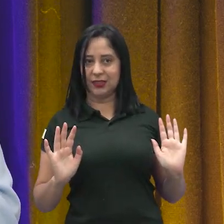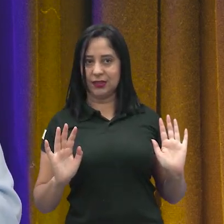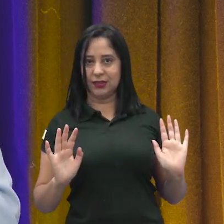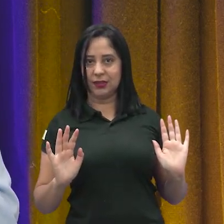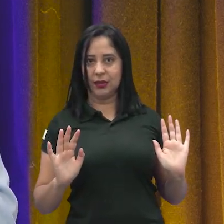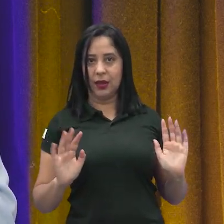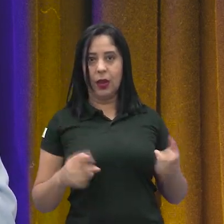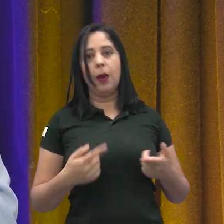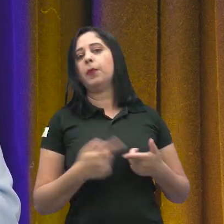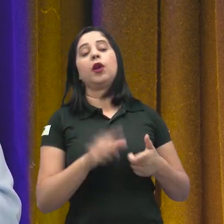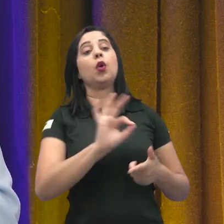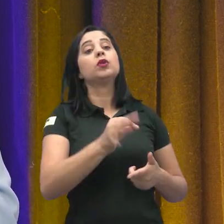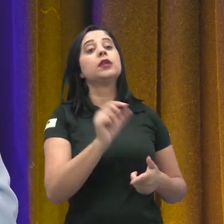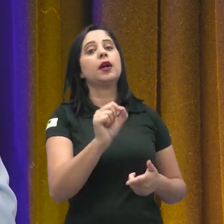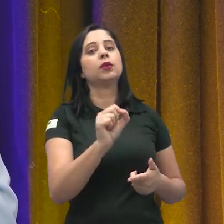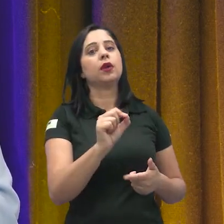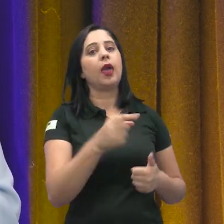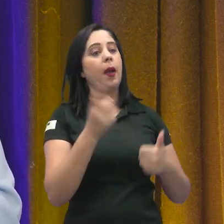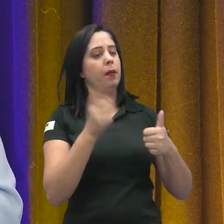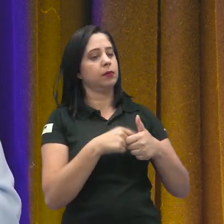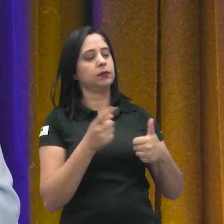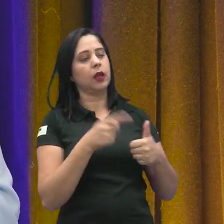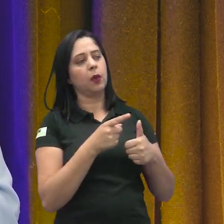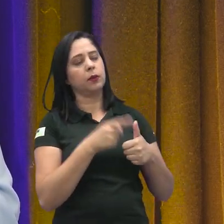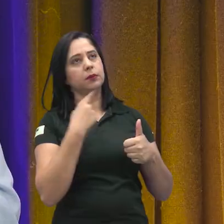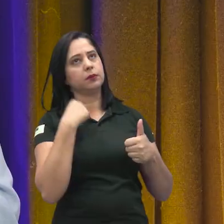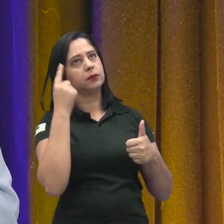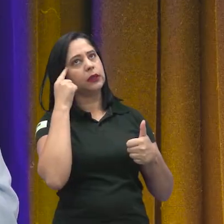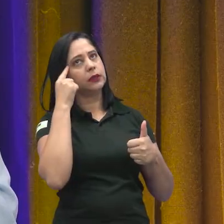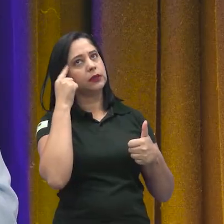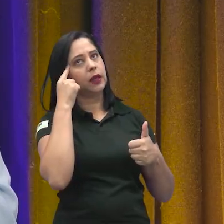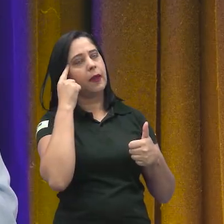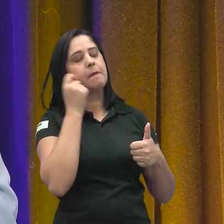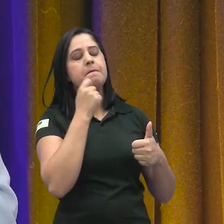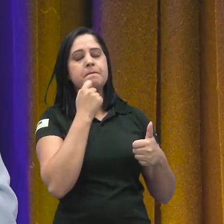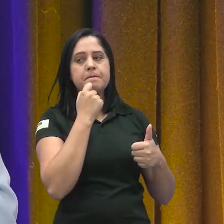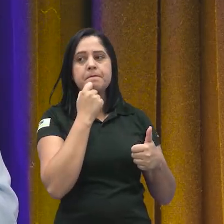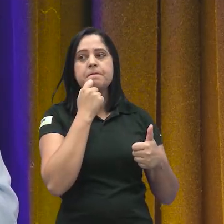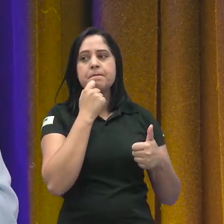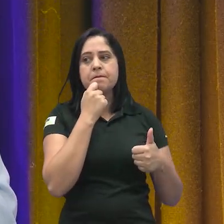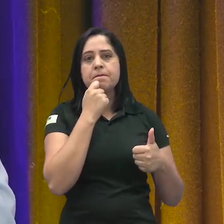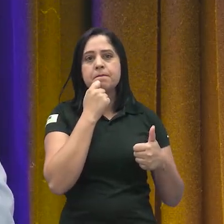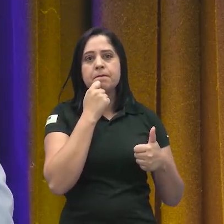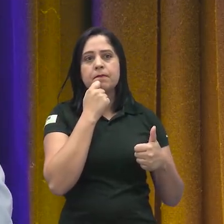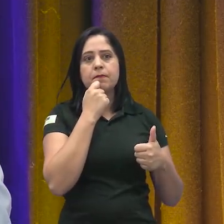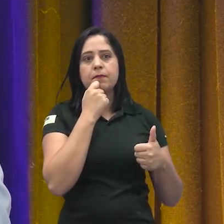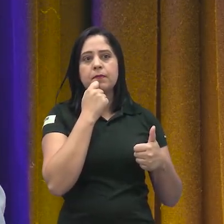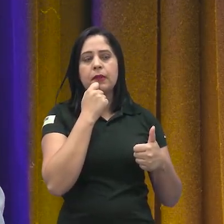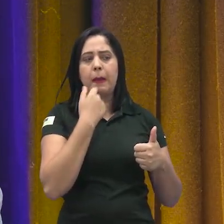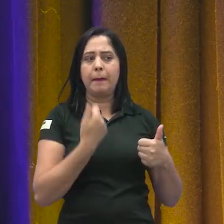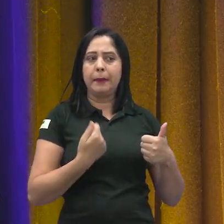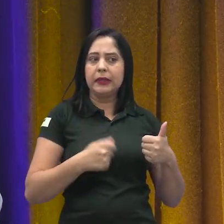trás para frente, né? Porque o correto é, eu percebo algo, eu identifico aquilo que eu preciso melhorar ou não. Aí uma